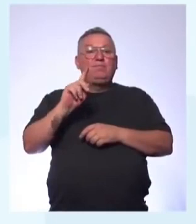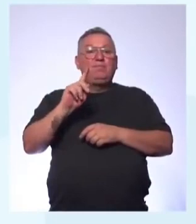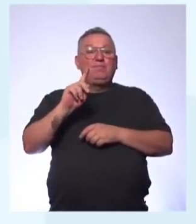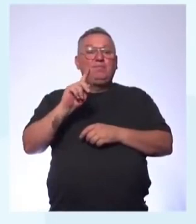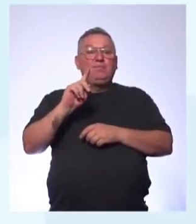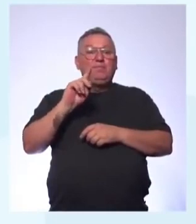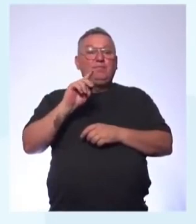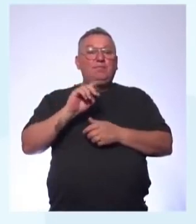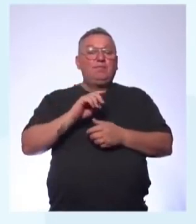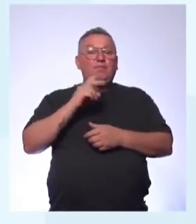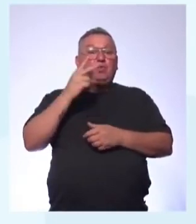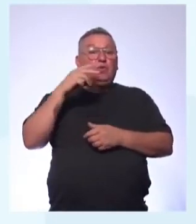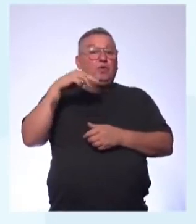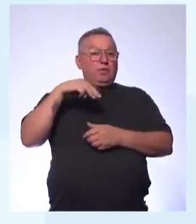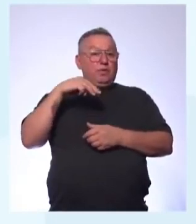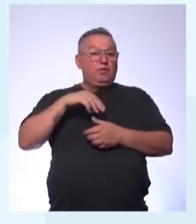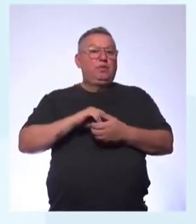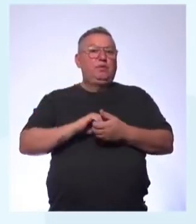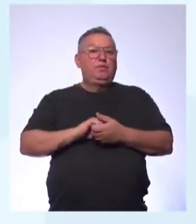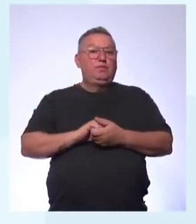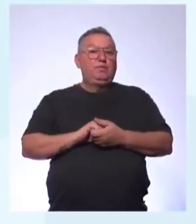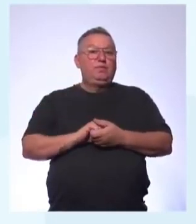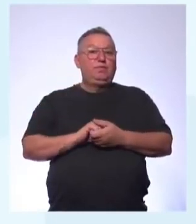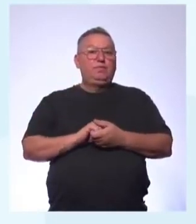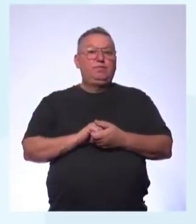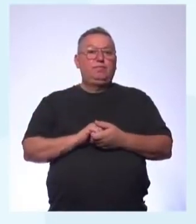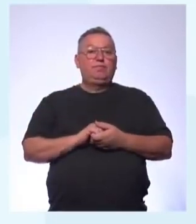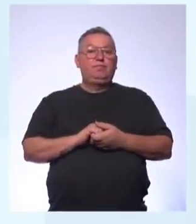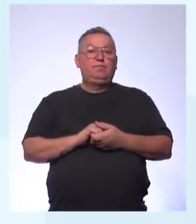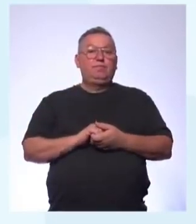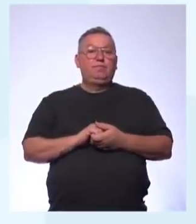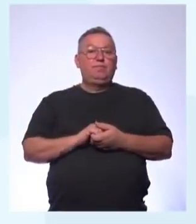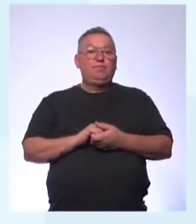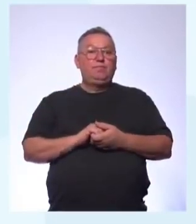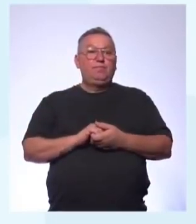You have 2 minutes. Você tem 2 minutos. See you later. Te vejo daqui a pouco.